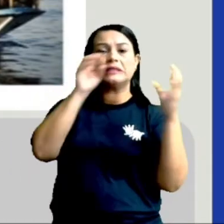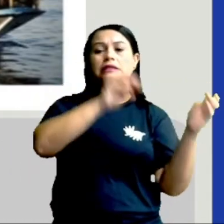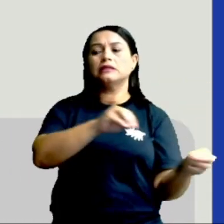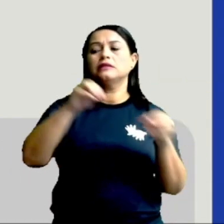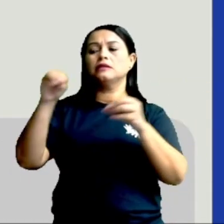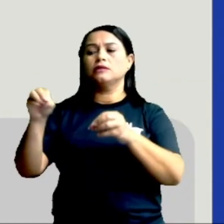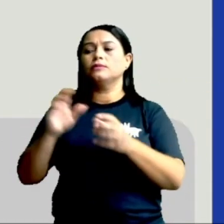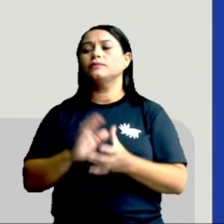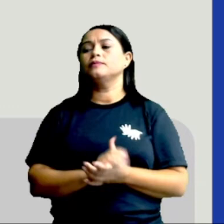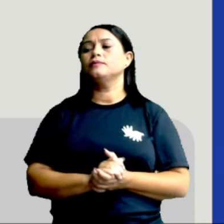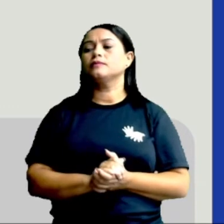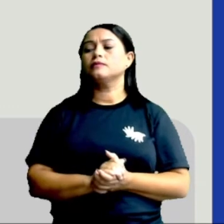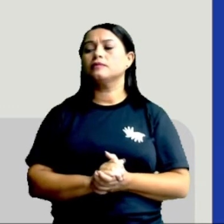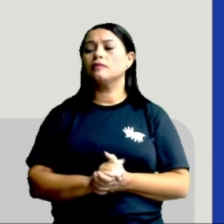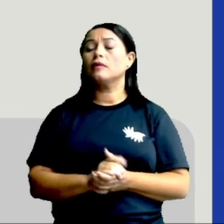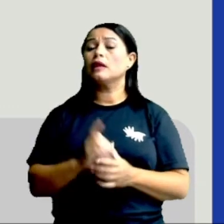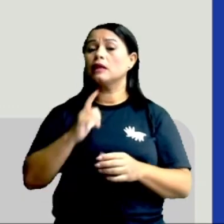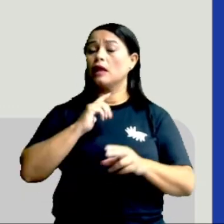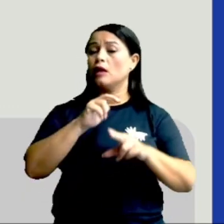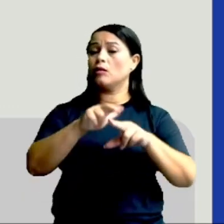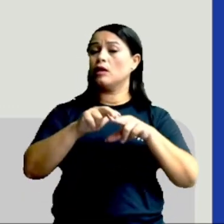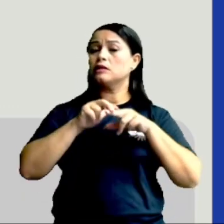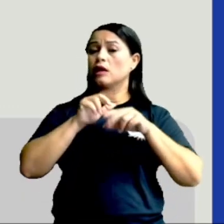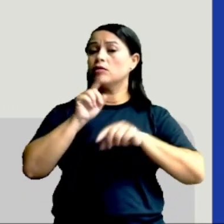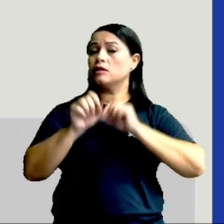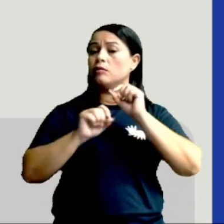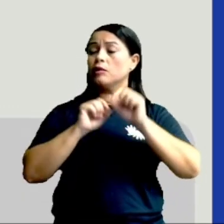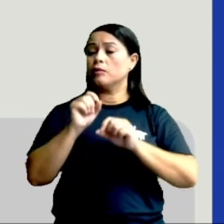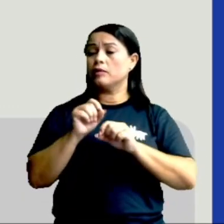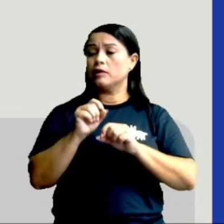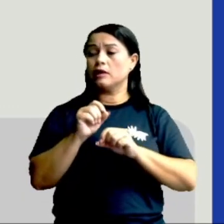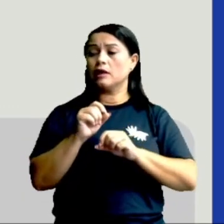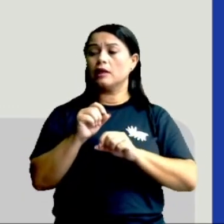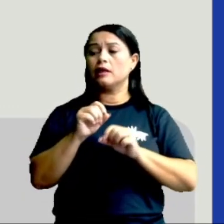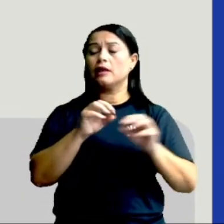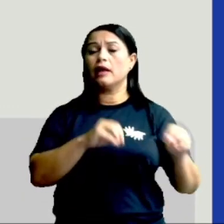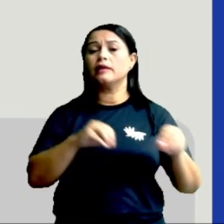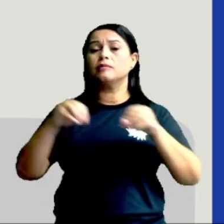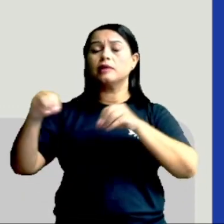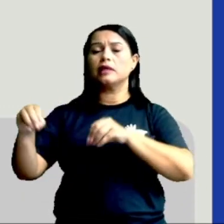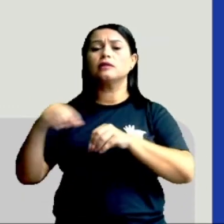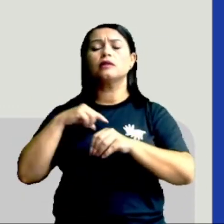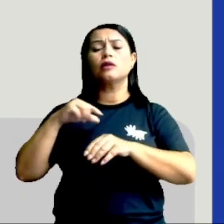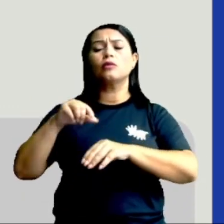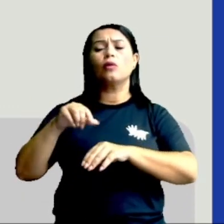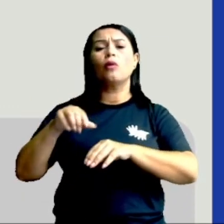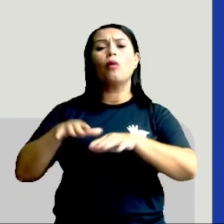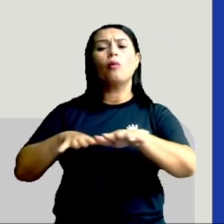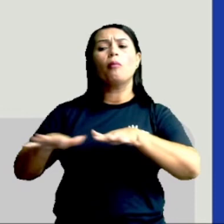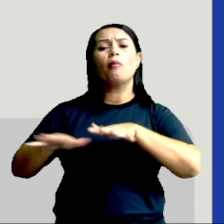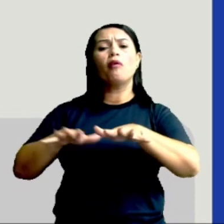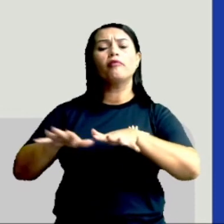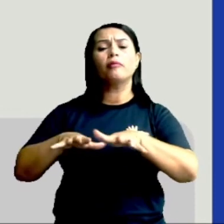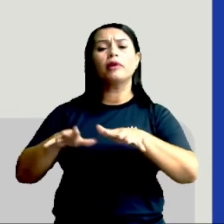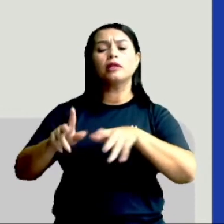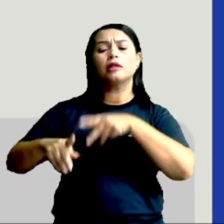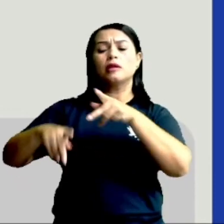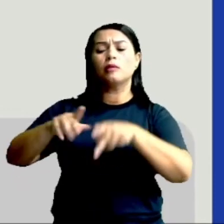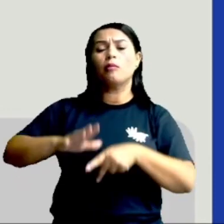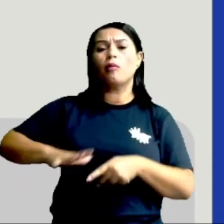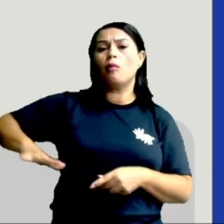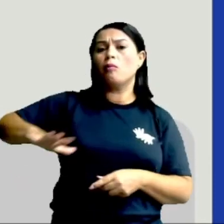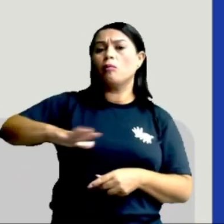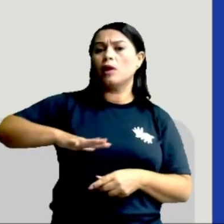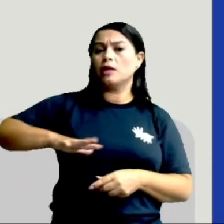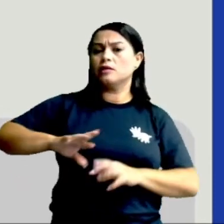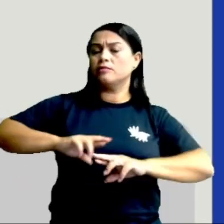origem. As causas das migrações. Os movimentos de populações devem-se diferentes